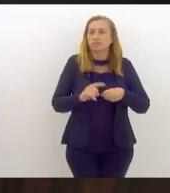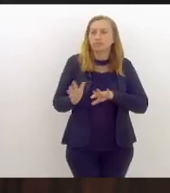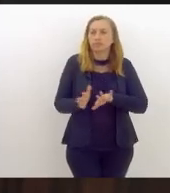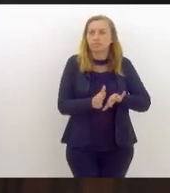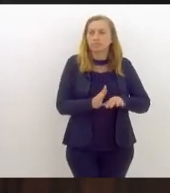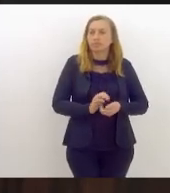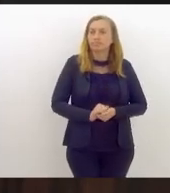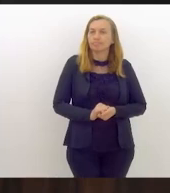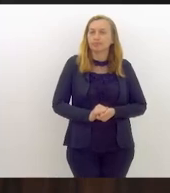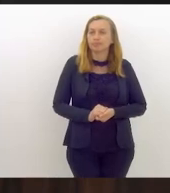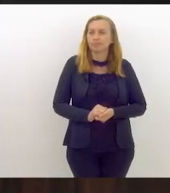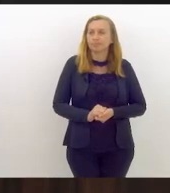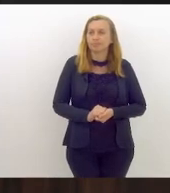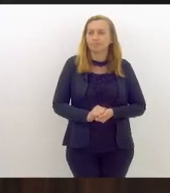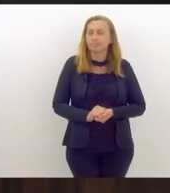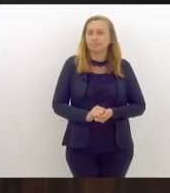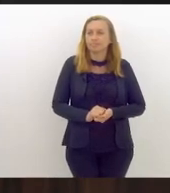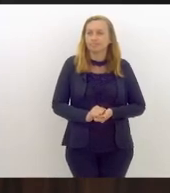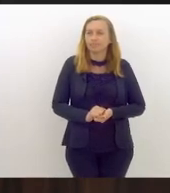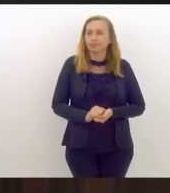Se fosse...